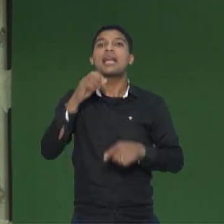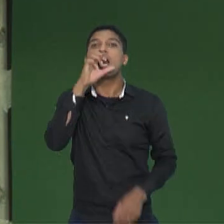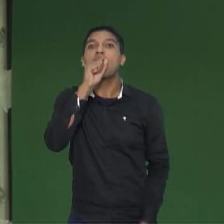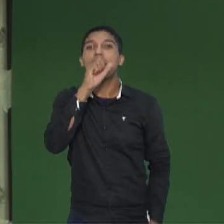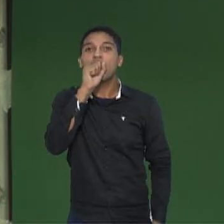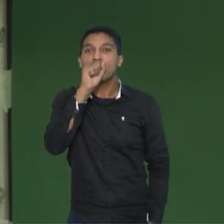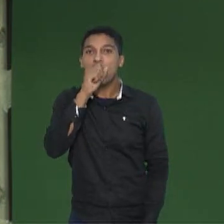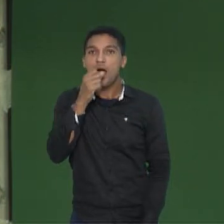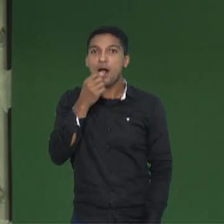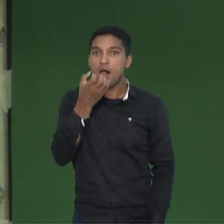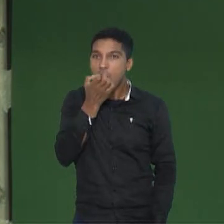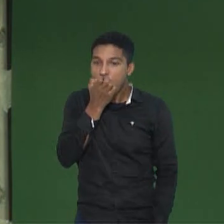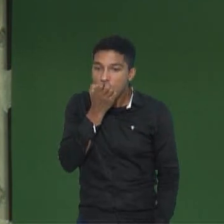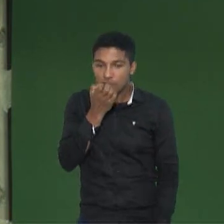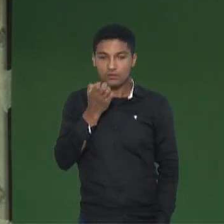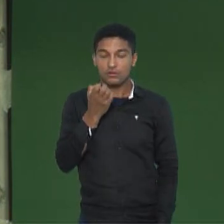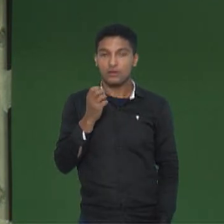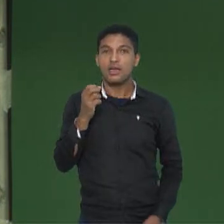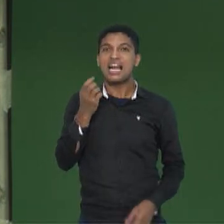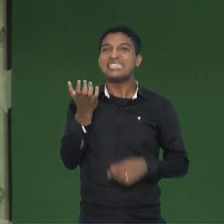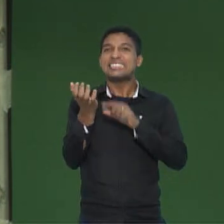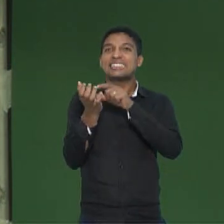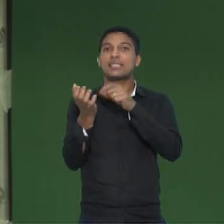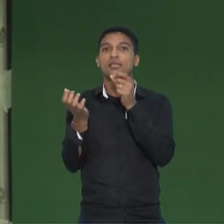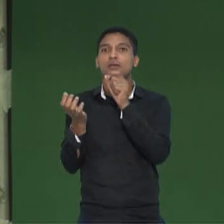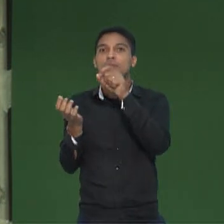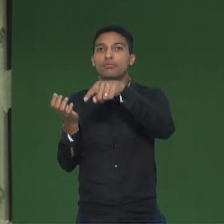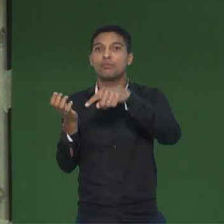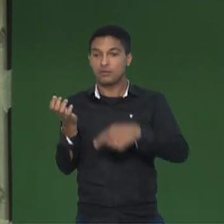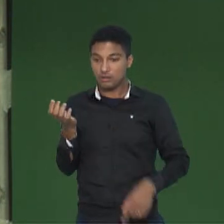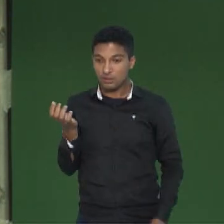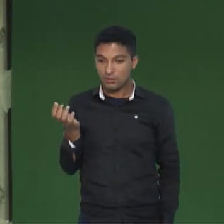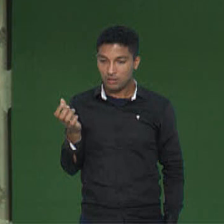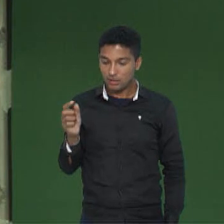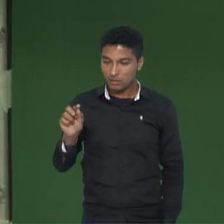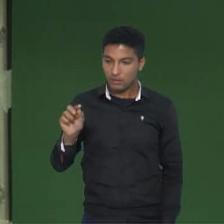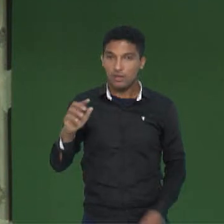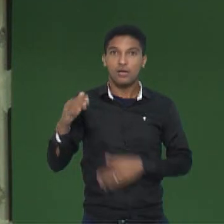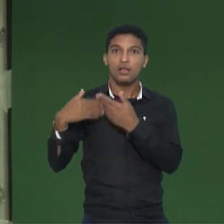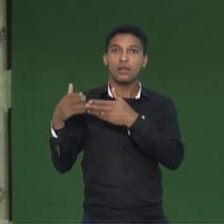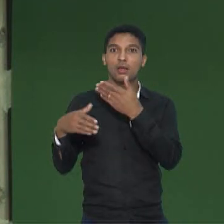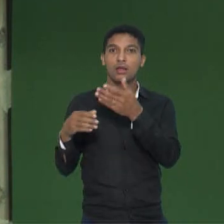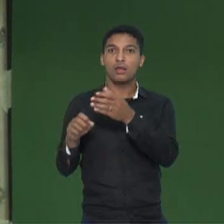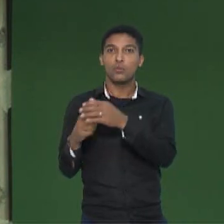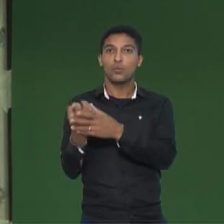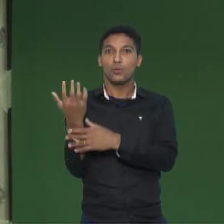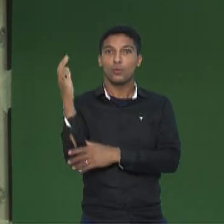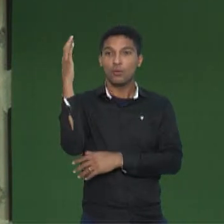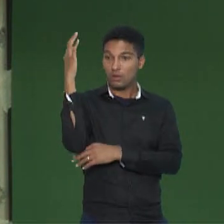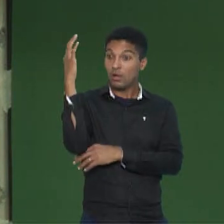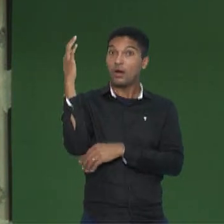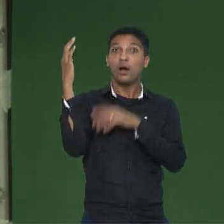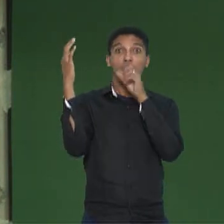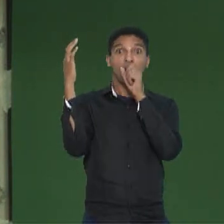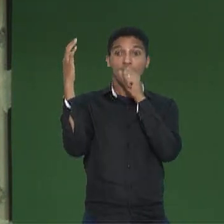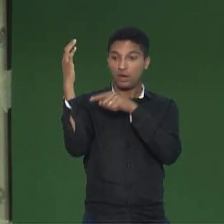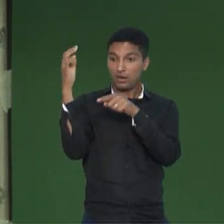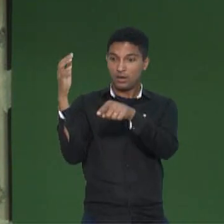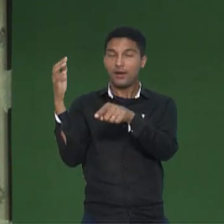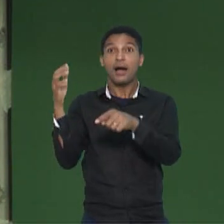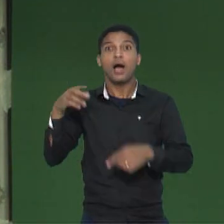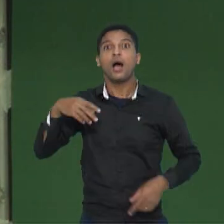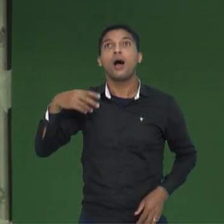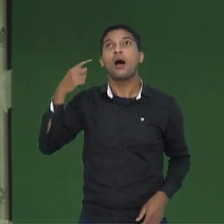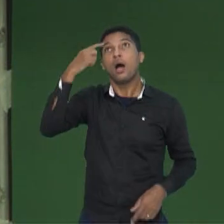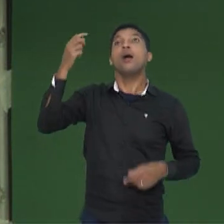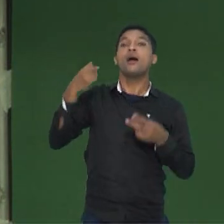ele começou a se tocar. Peraí, eu posso ficar aqui, eu posso espalhar várias sementes e fazer uma plantação. Vamos